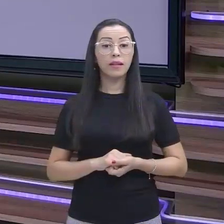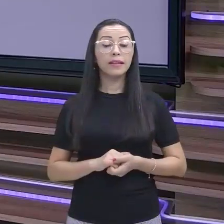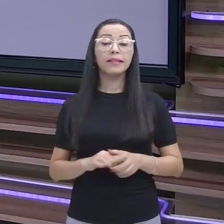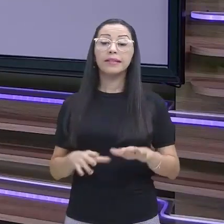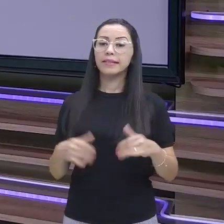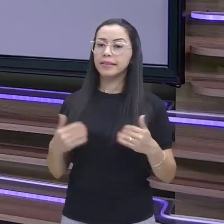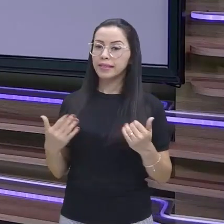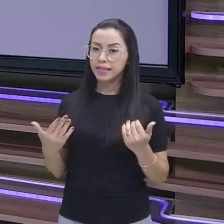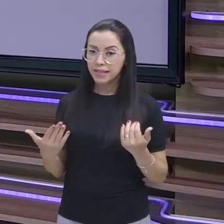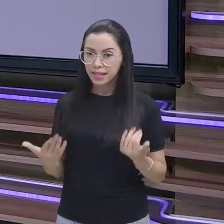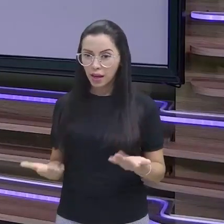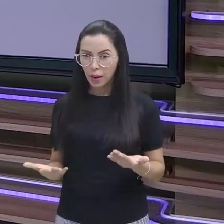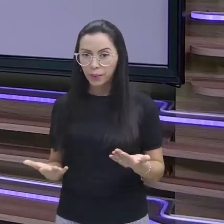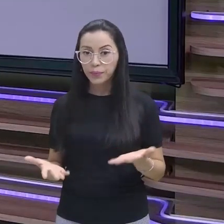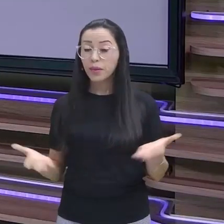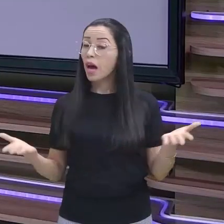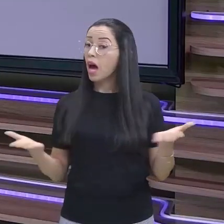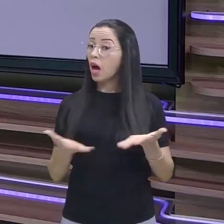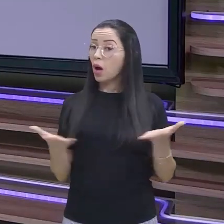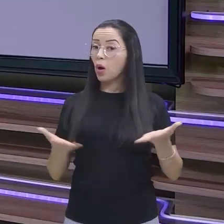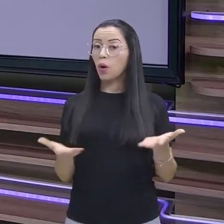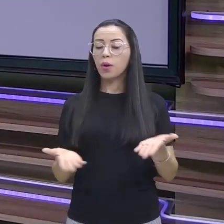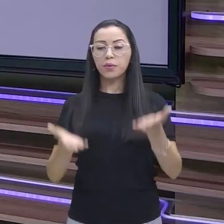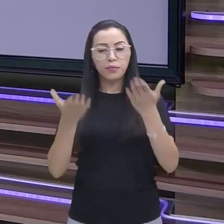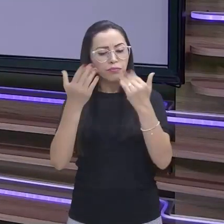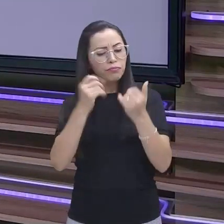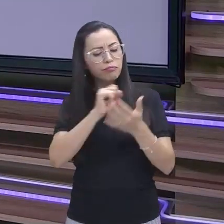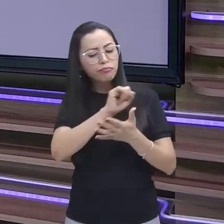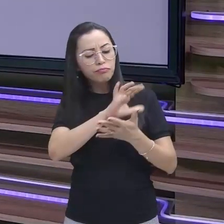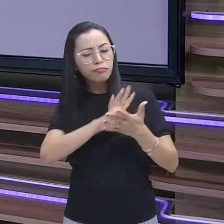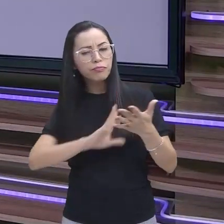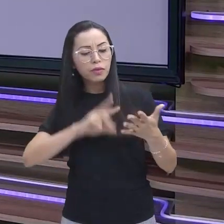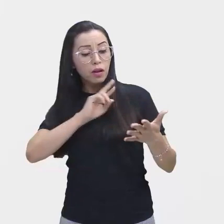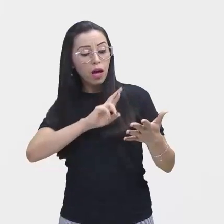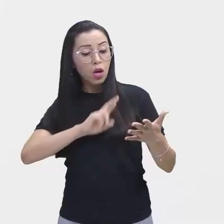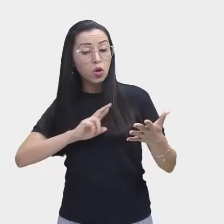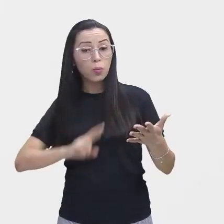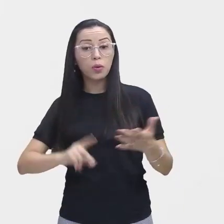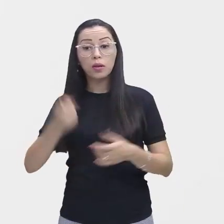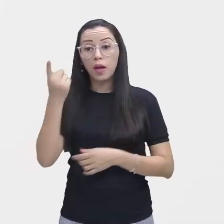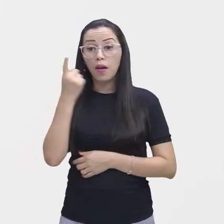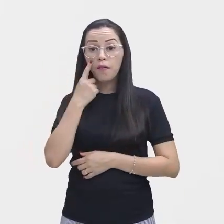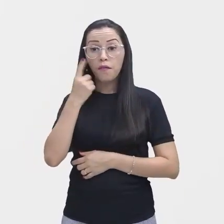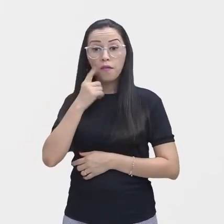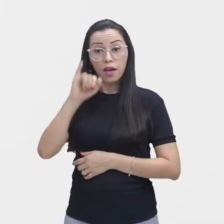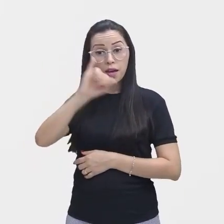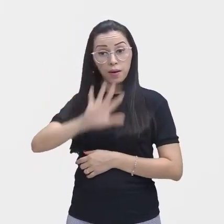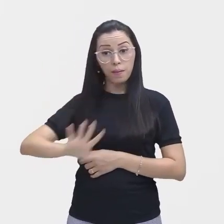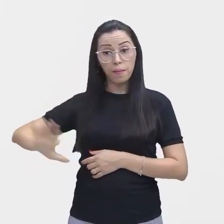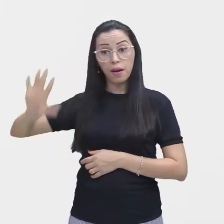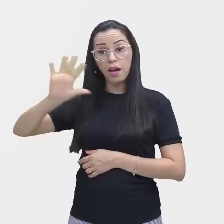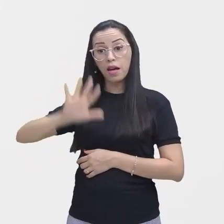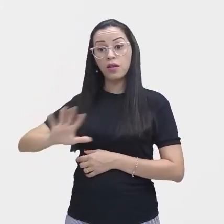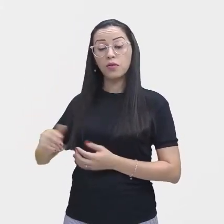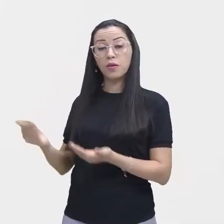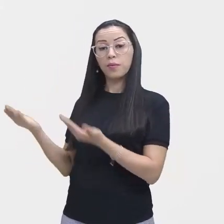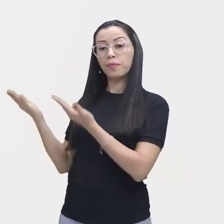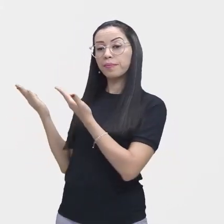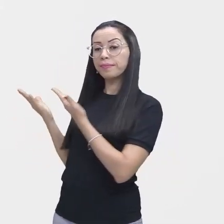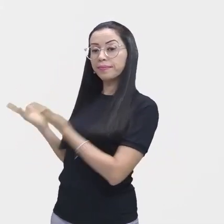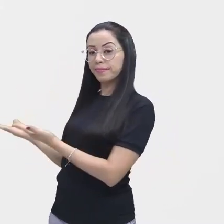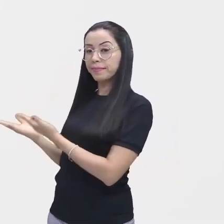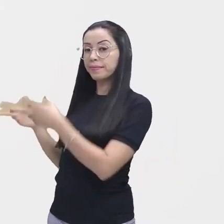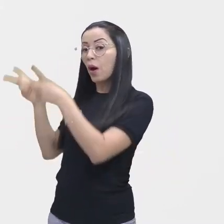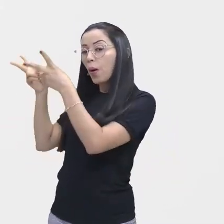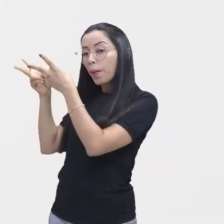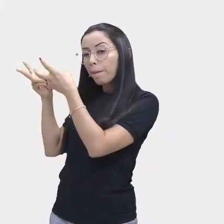Então, crianças, vamos exercitar. Olhe para a nossa imagem da nossa fábula. Observe bem esta